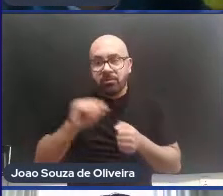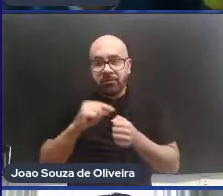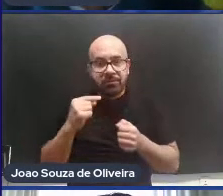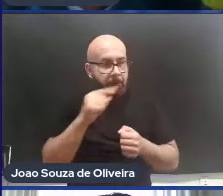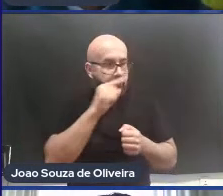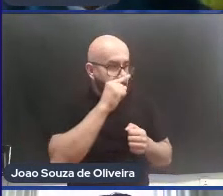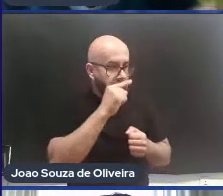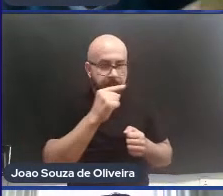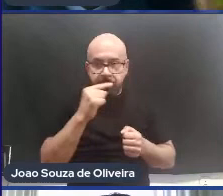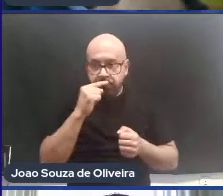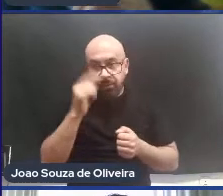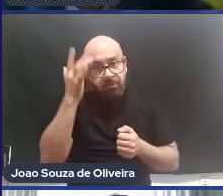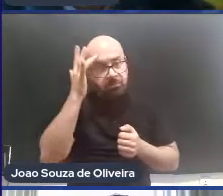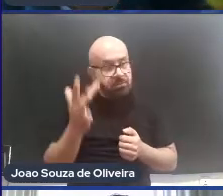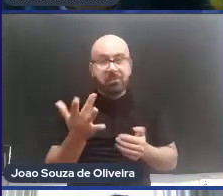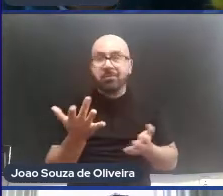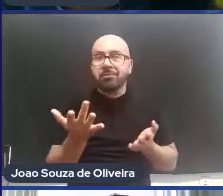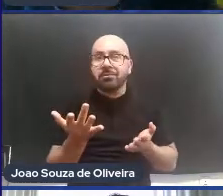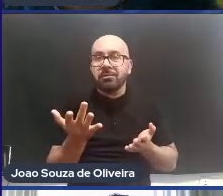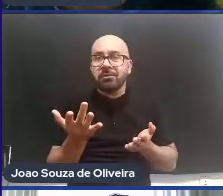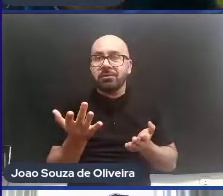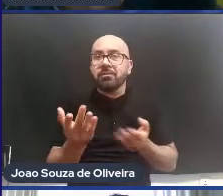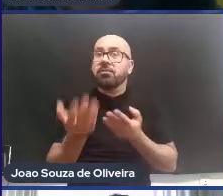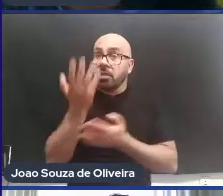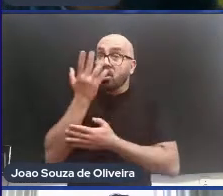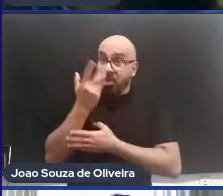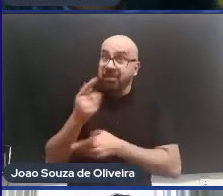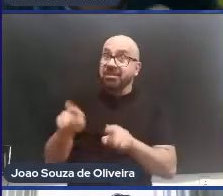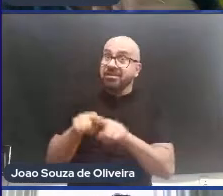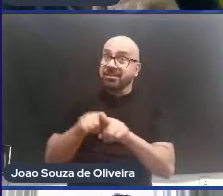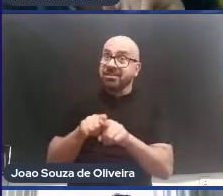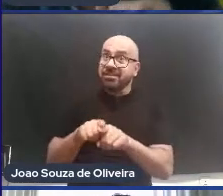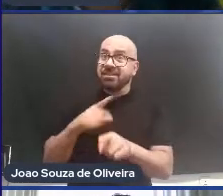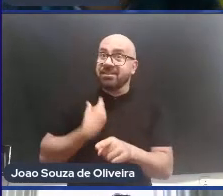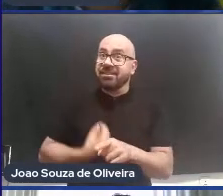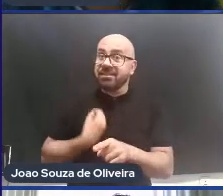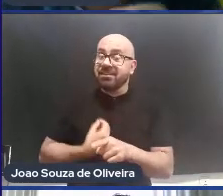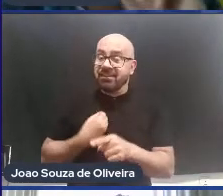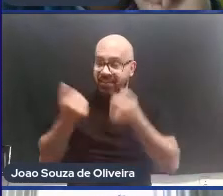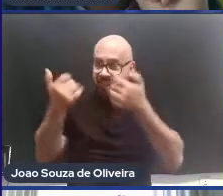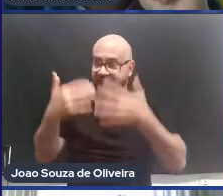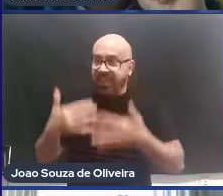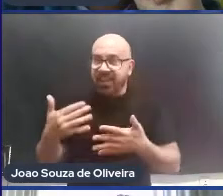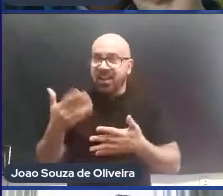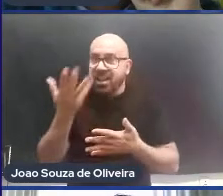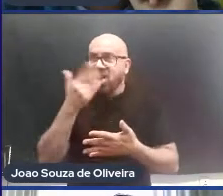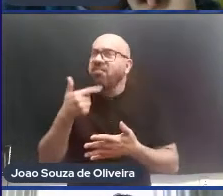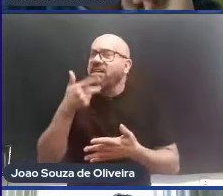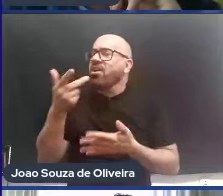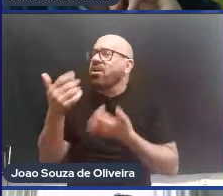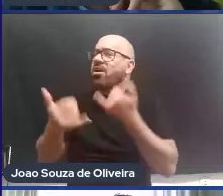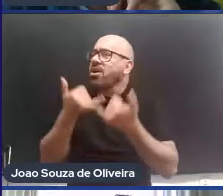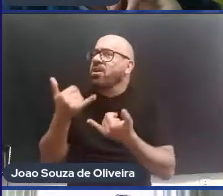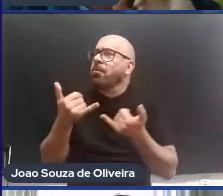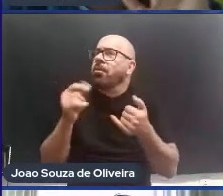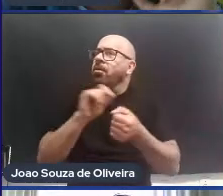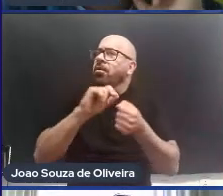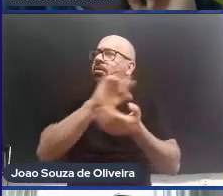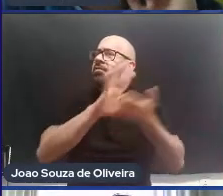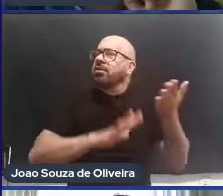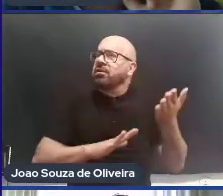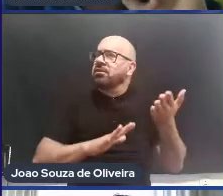uma mãe ou então desde criança nesse relato em que eles disseram assim ó professora eu não posso fazer atividade